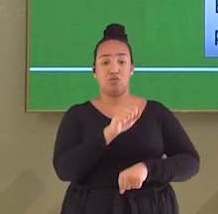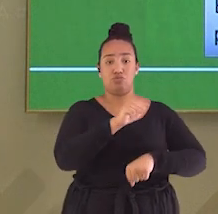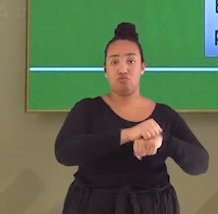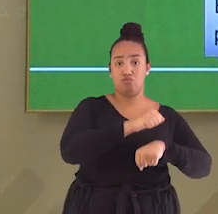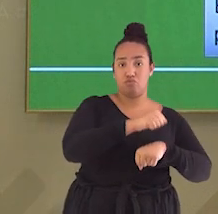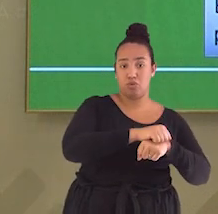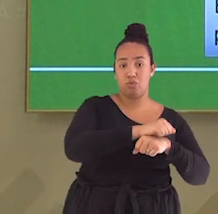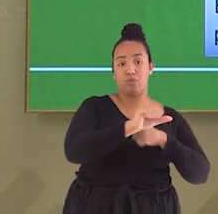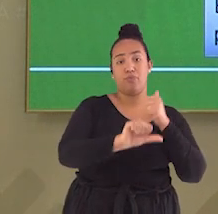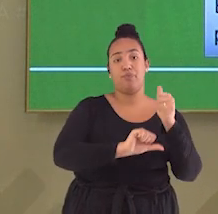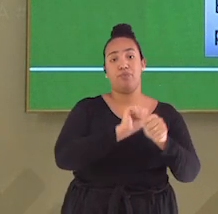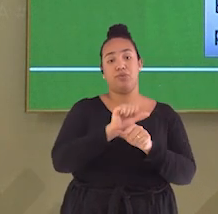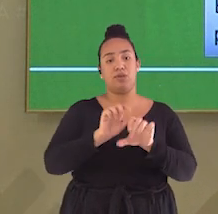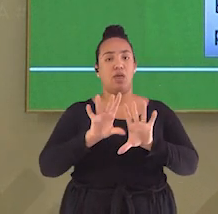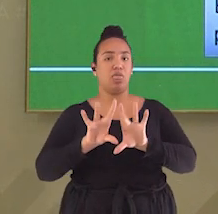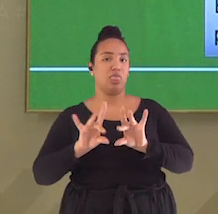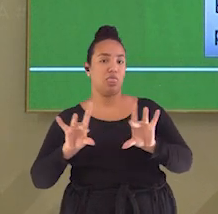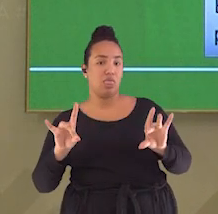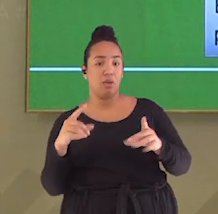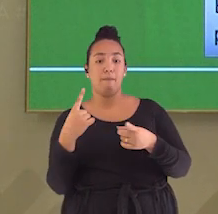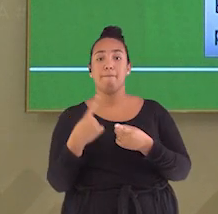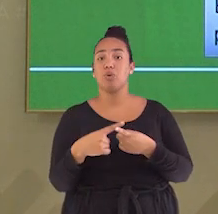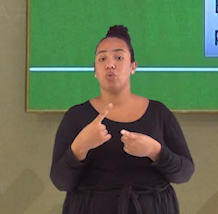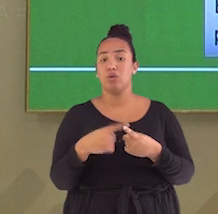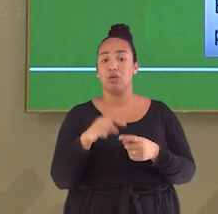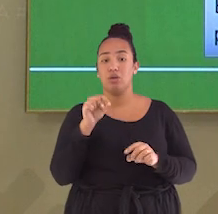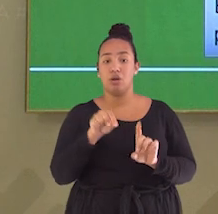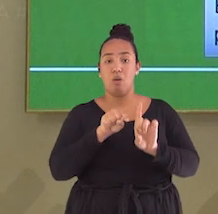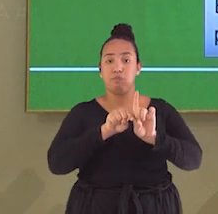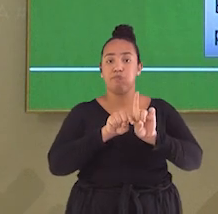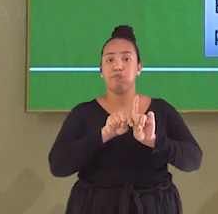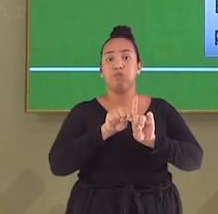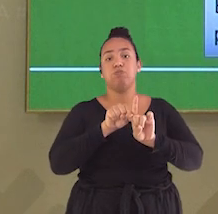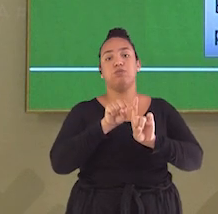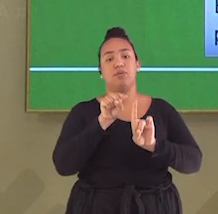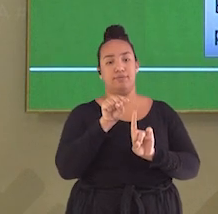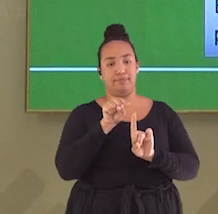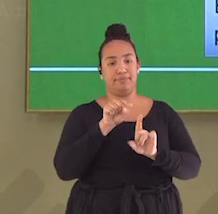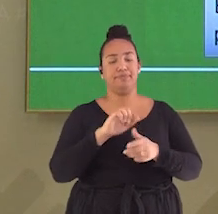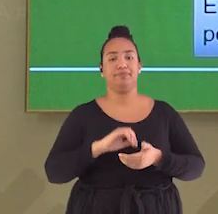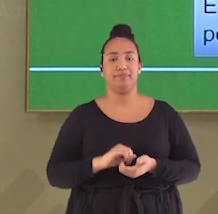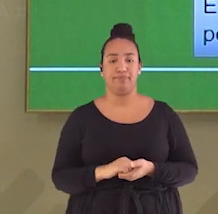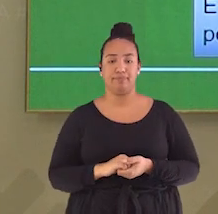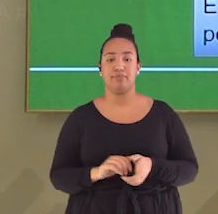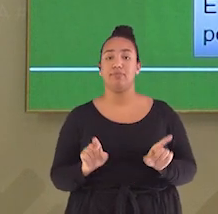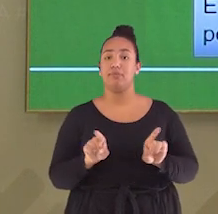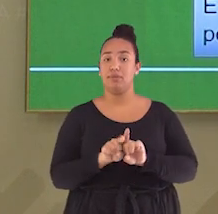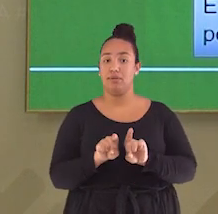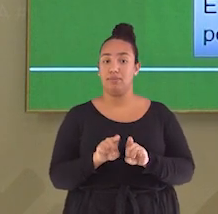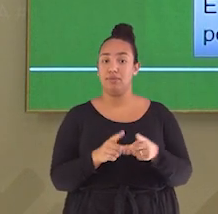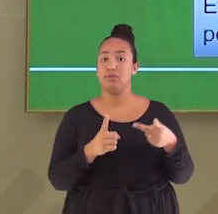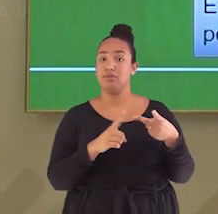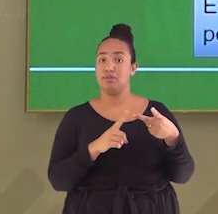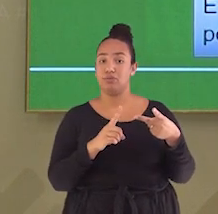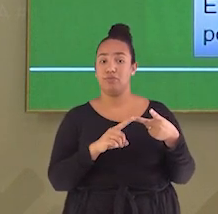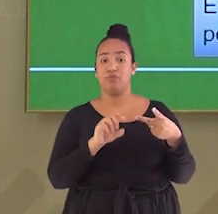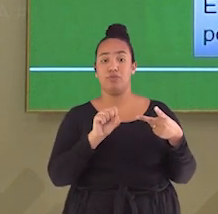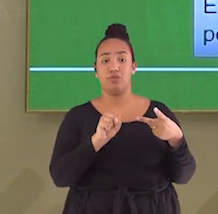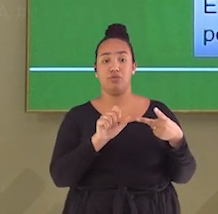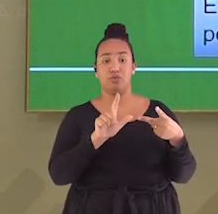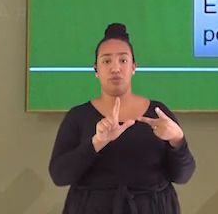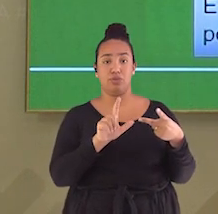estado líquido devido ao aquecimento que acontece. Temos também a